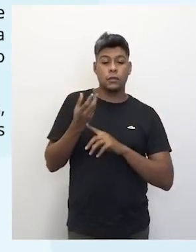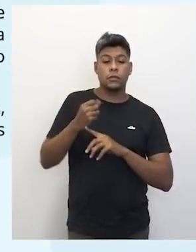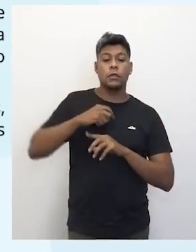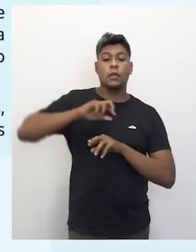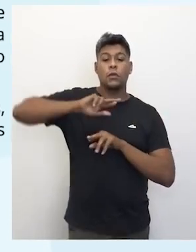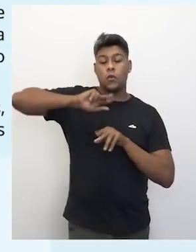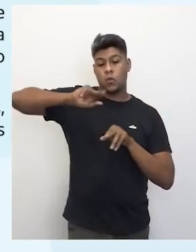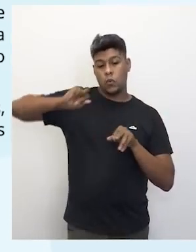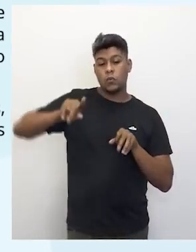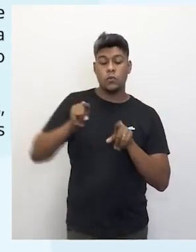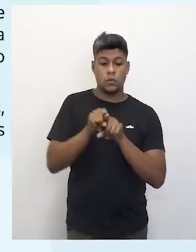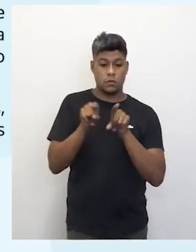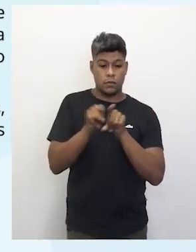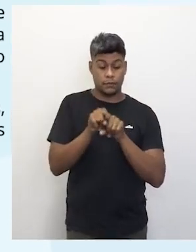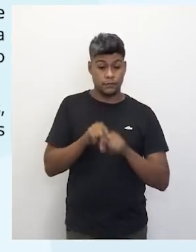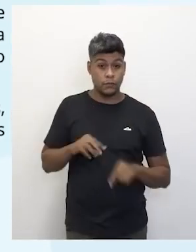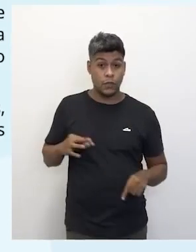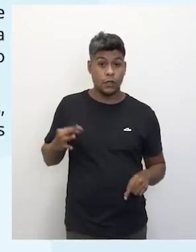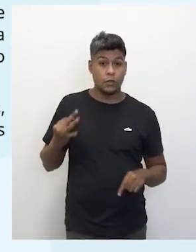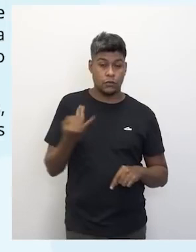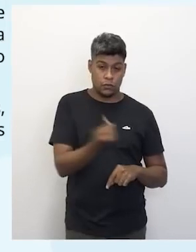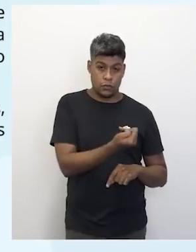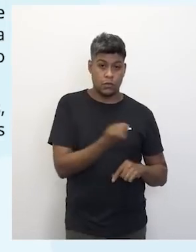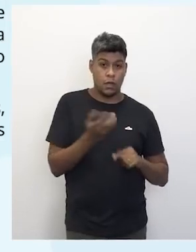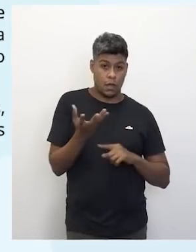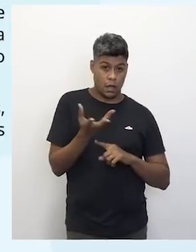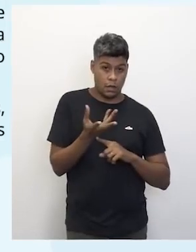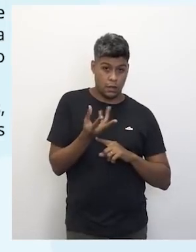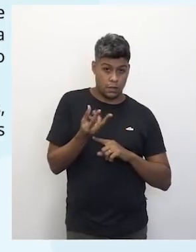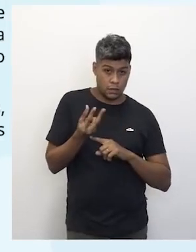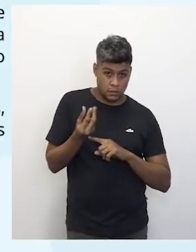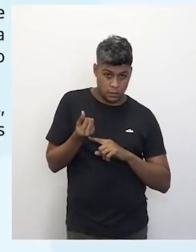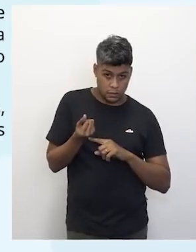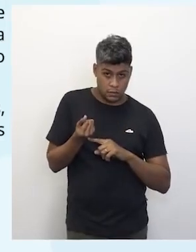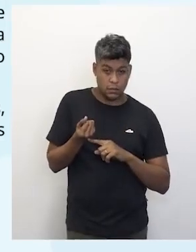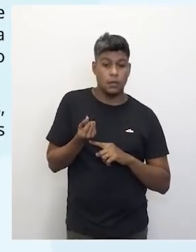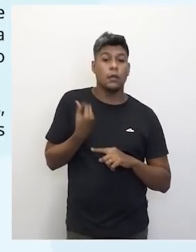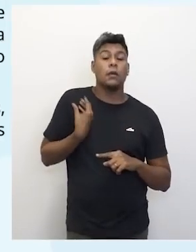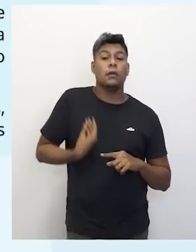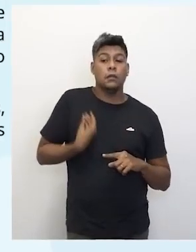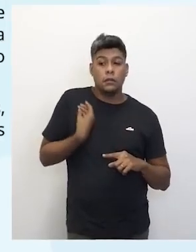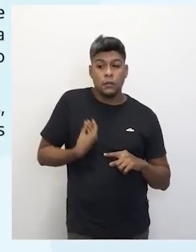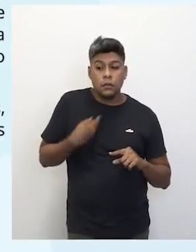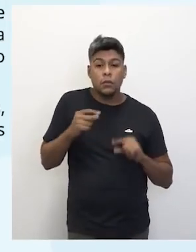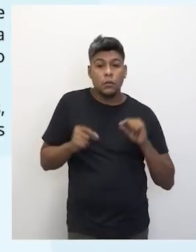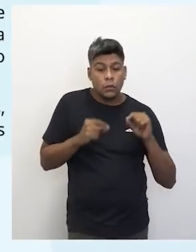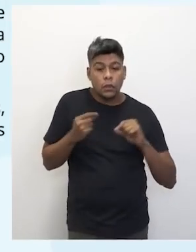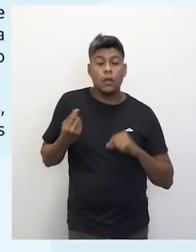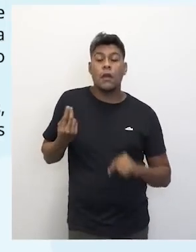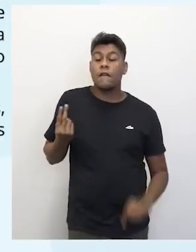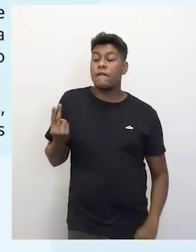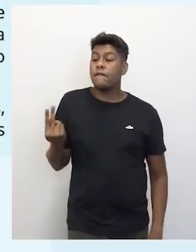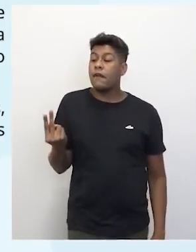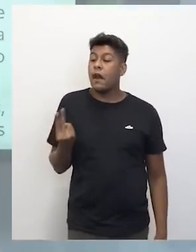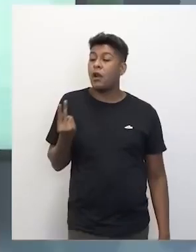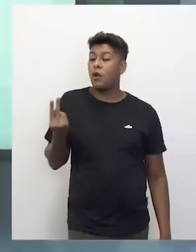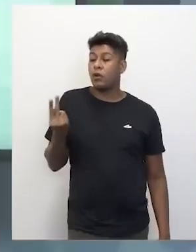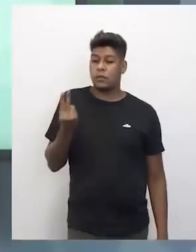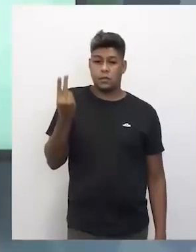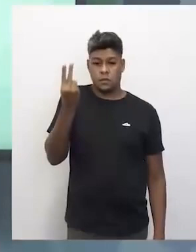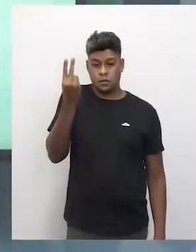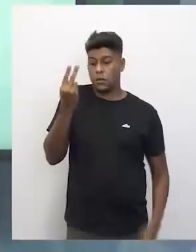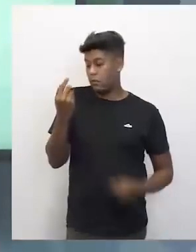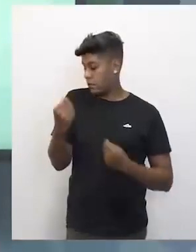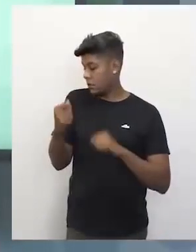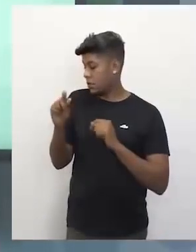né? Então, toda obra artística, para ela ter essa reserva de valor, para ela ter, né, essa valoração toda, ela tem que